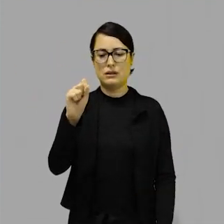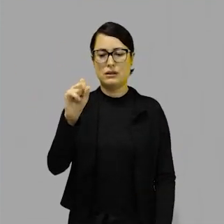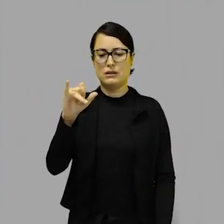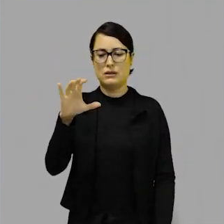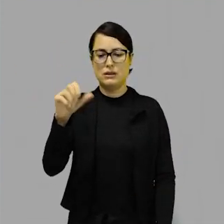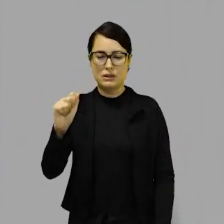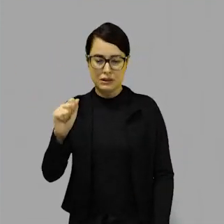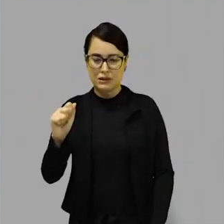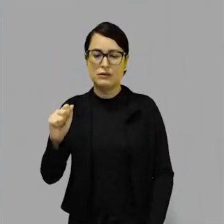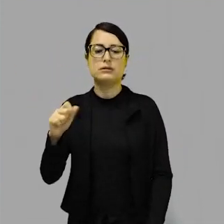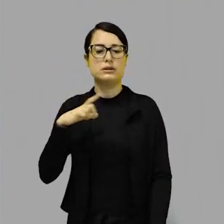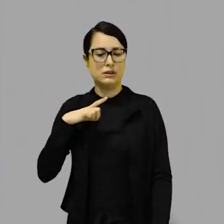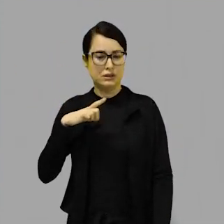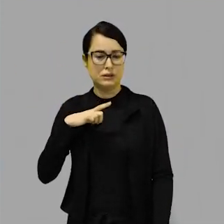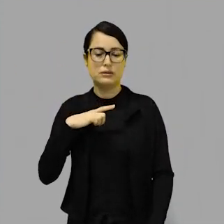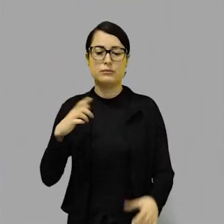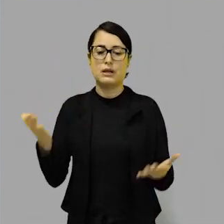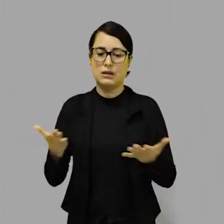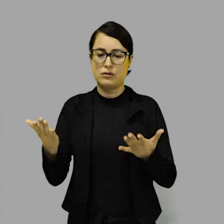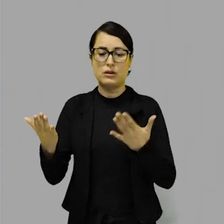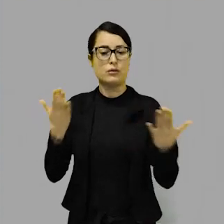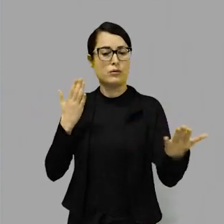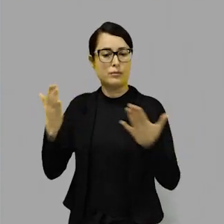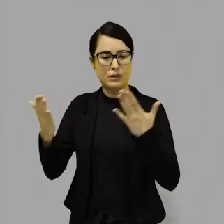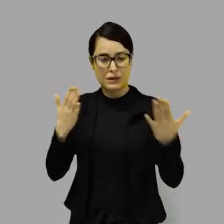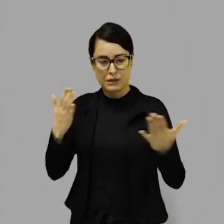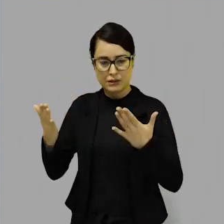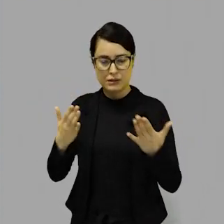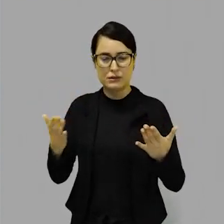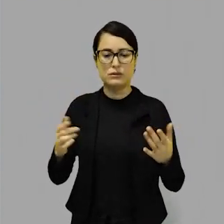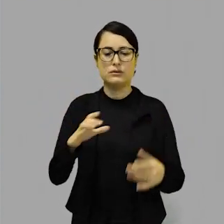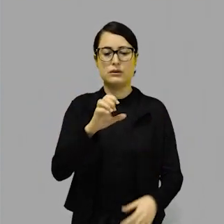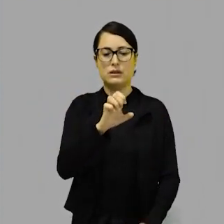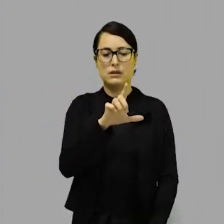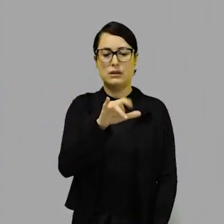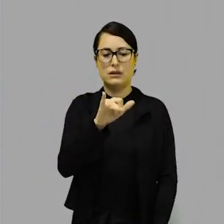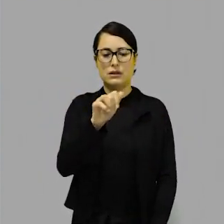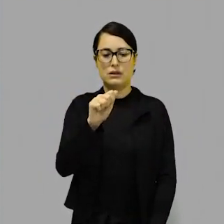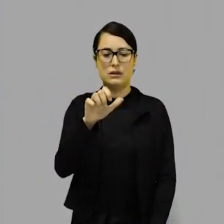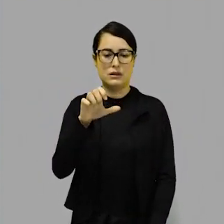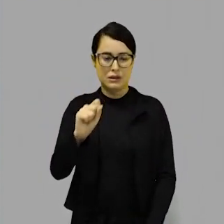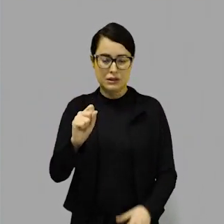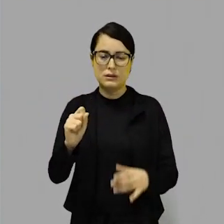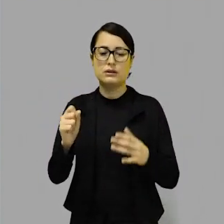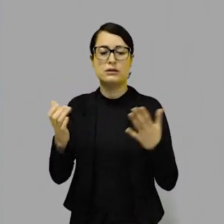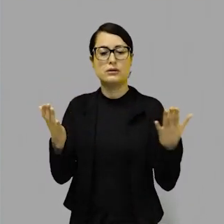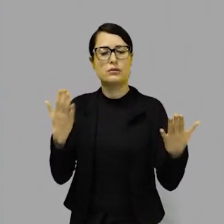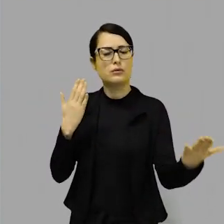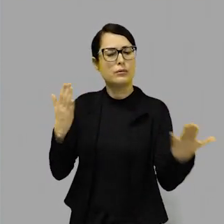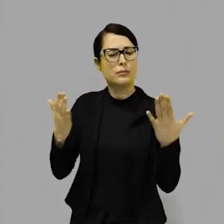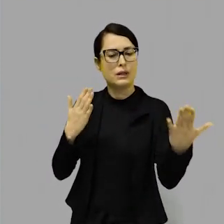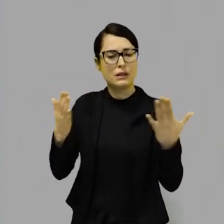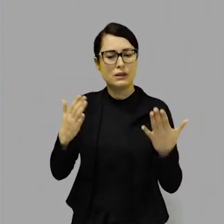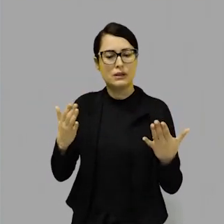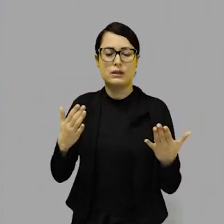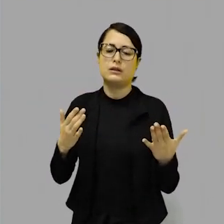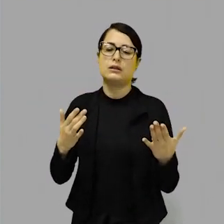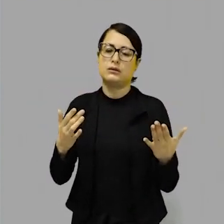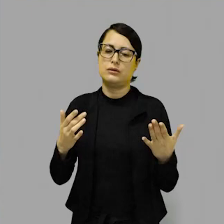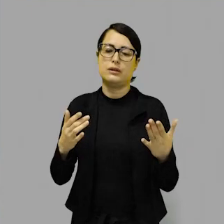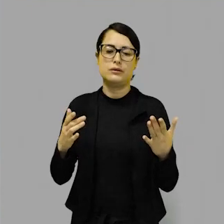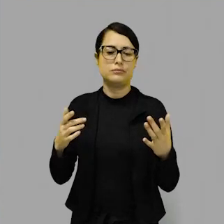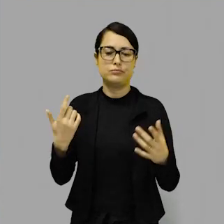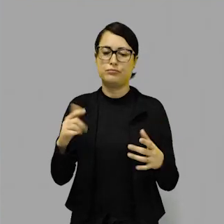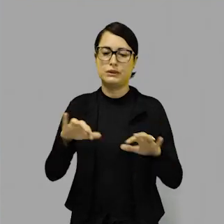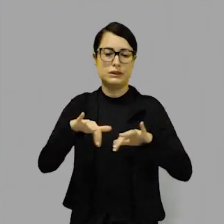Norbert Elias. Eu estou fazendo uma comparação da teoria do Elias com as teorias mais antigas. As teorias mais antigas da sociologia,